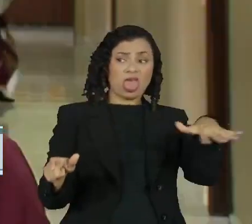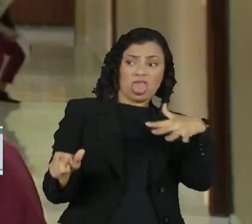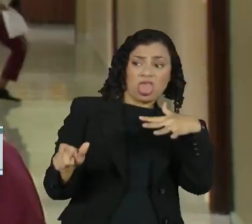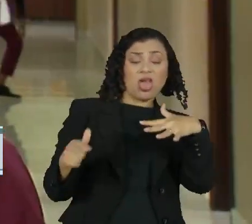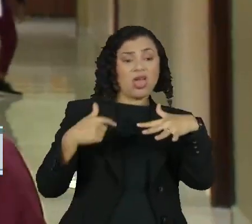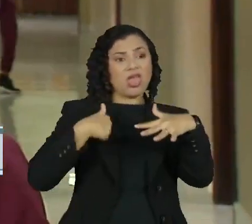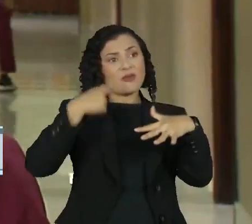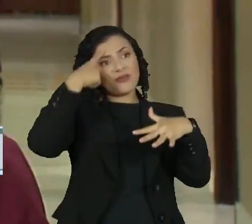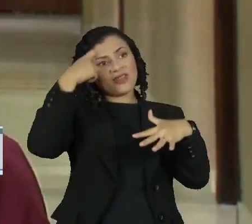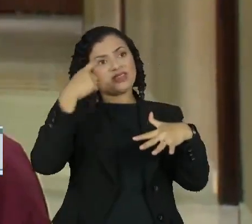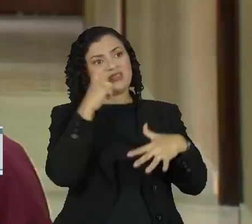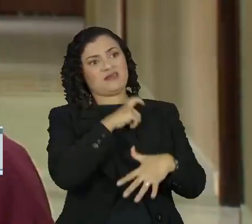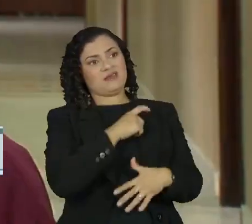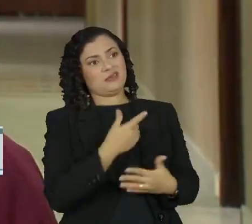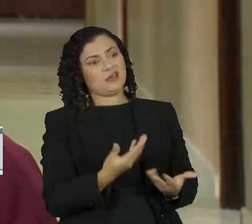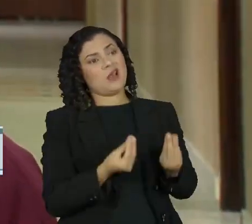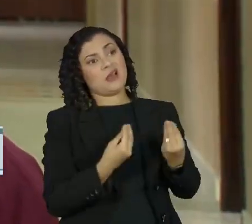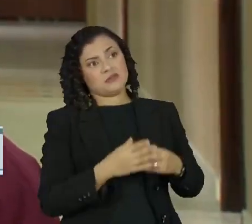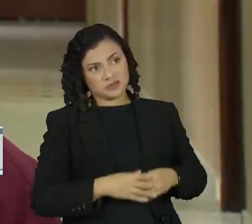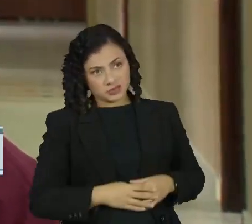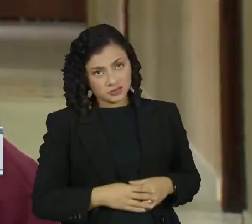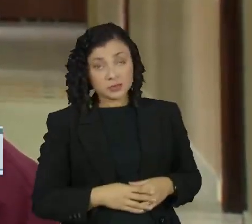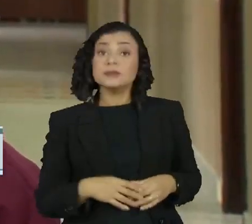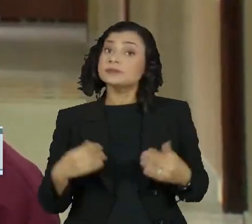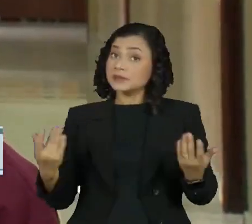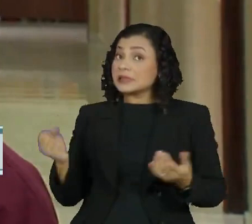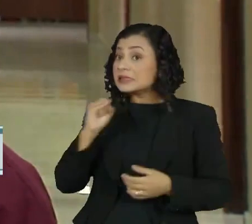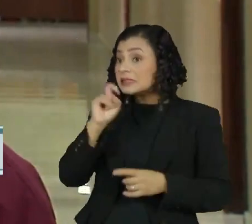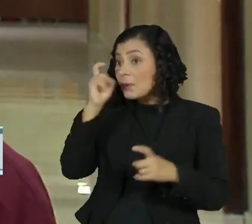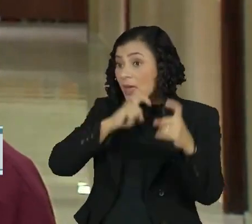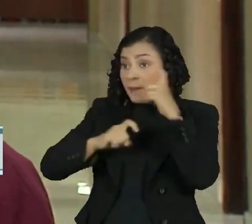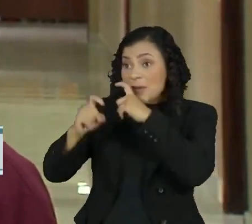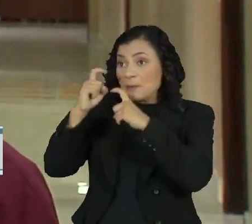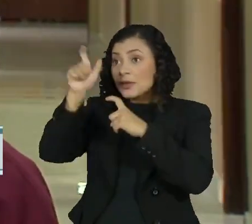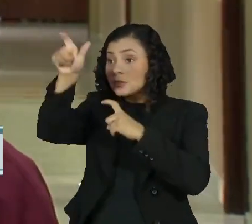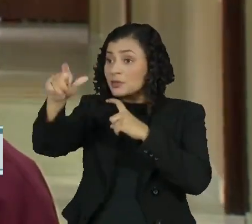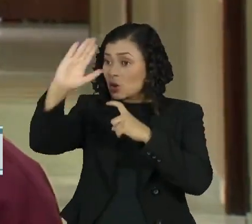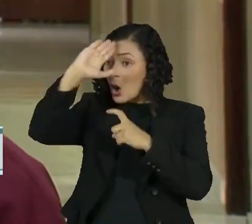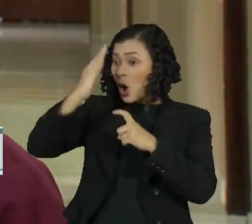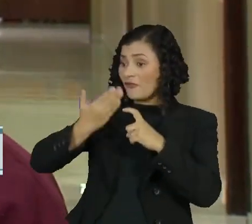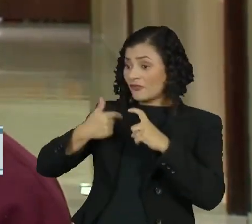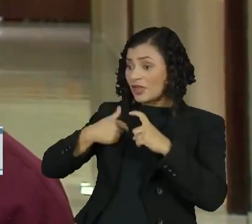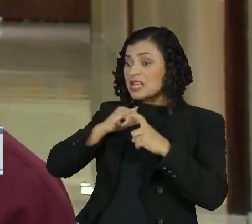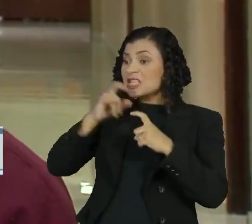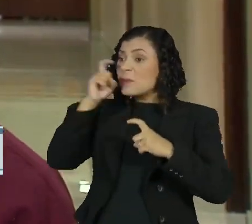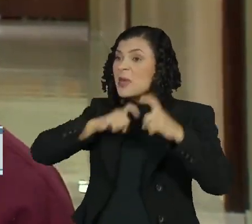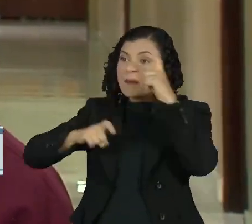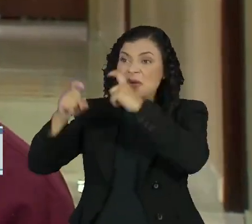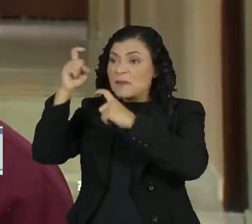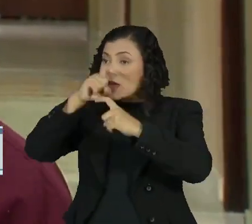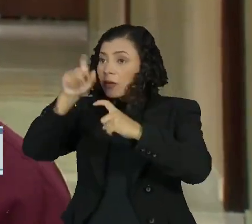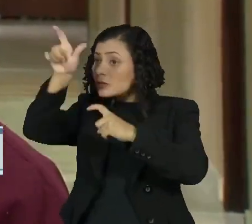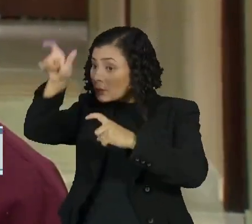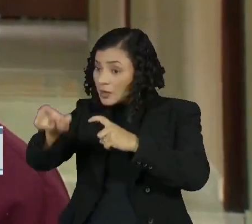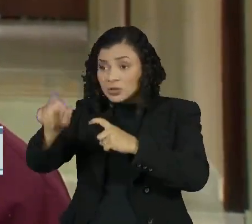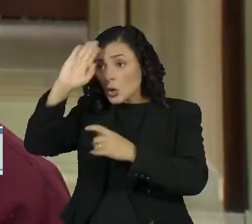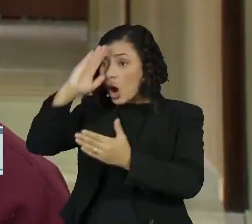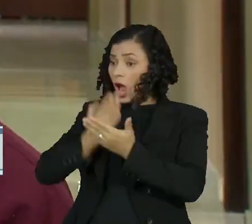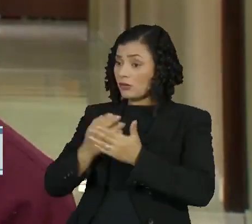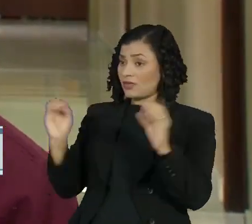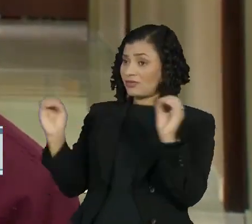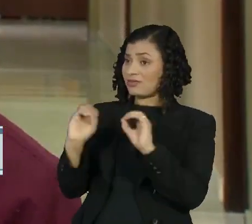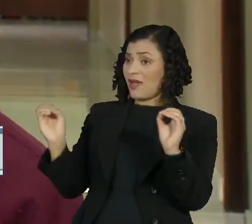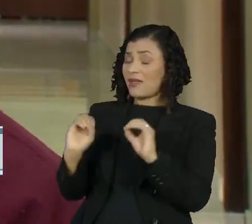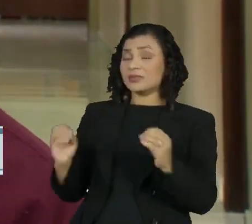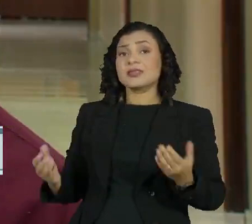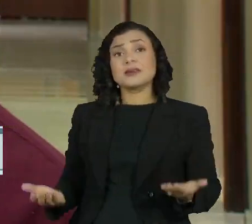inventei. Muitas vezes, quando você mente, a pessoa confia em você, mas se você mentir muitas, muitas vezes e a pessoa